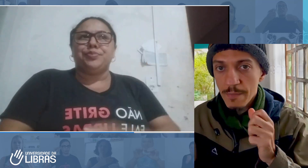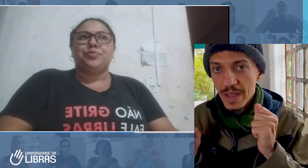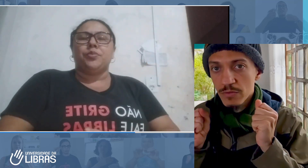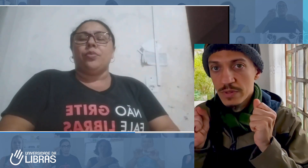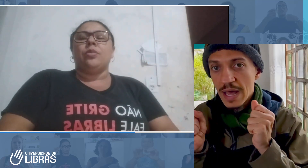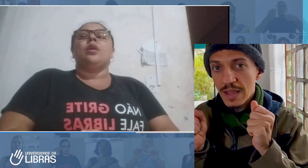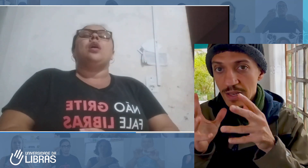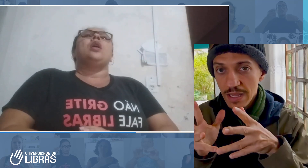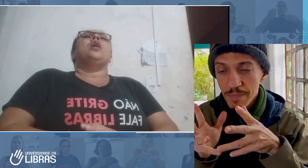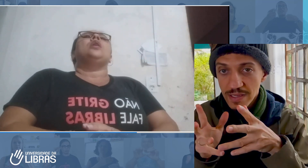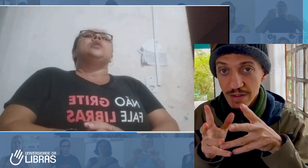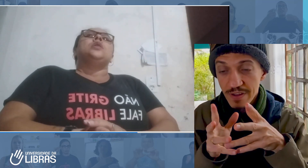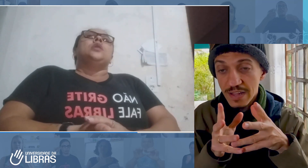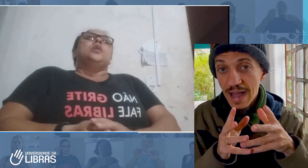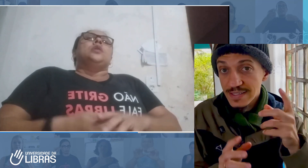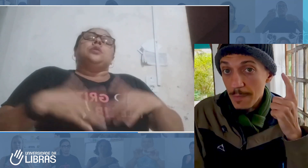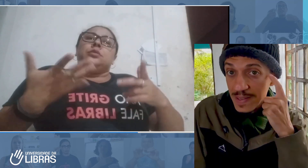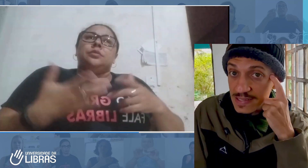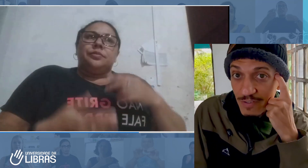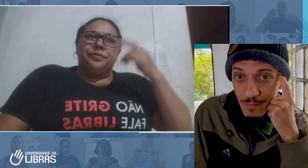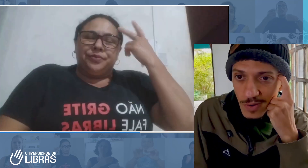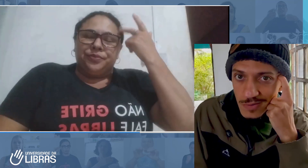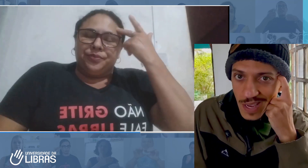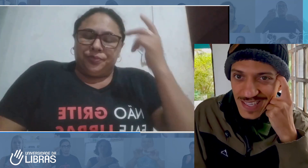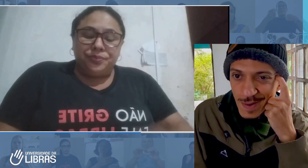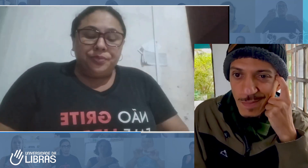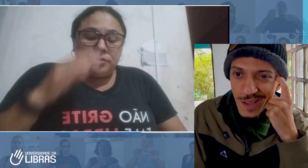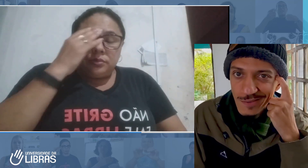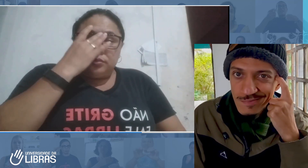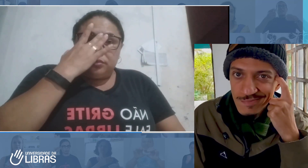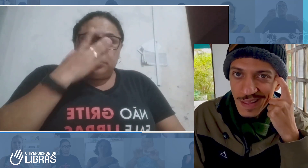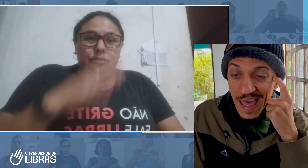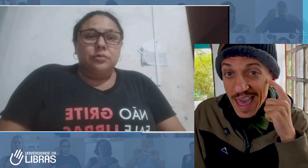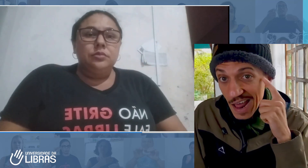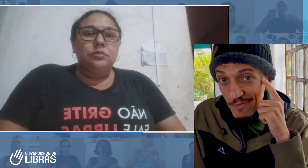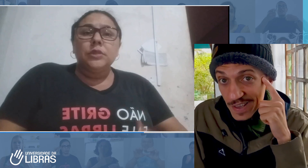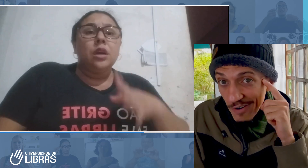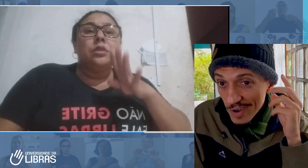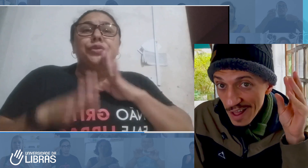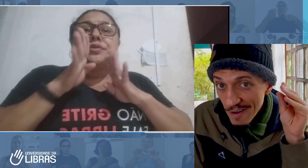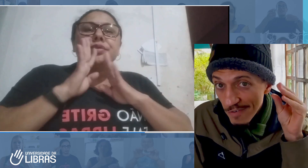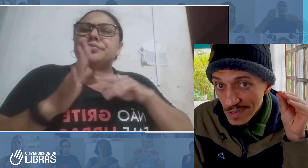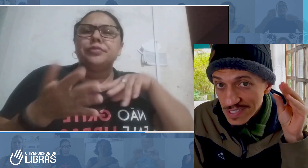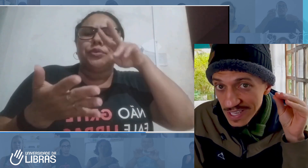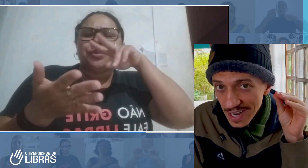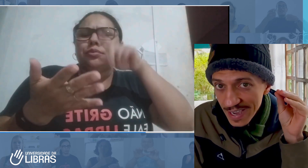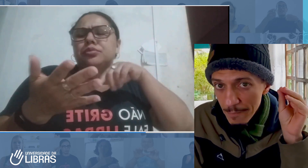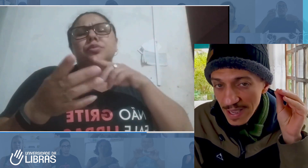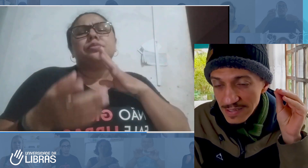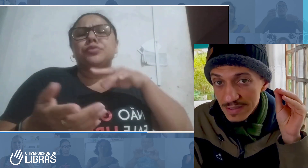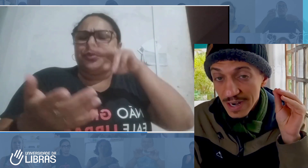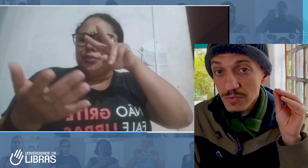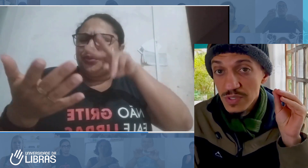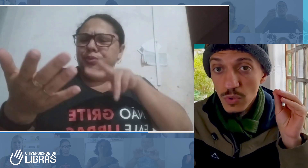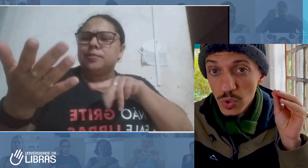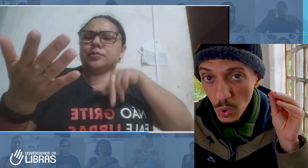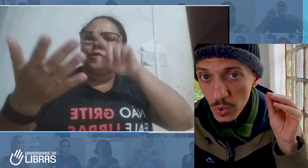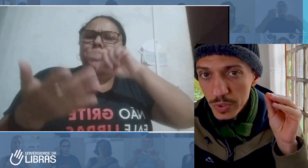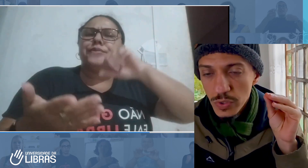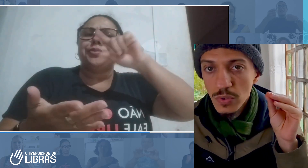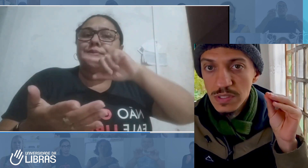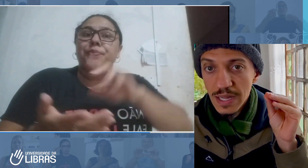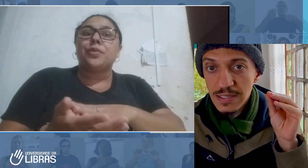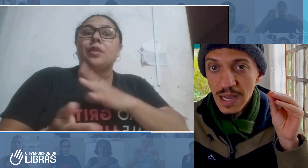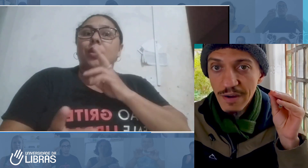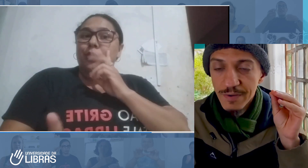o processamento dela em Libras, na verdade, ela pensava em português primeiro. ela ficava com aquela vozinha na cabeça traduzindo tudo